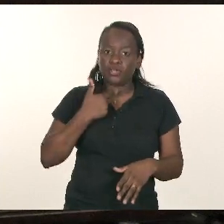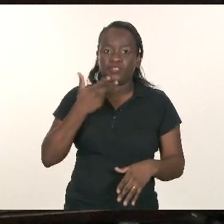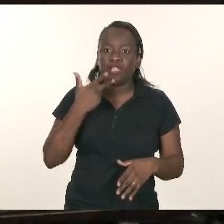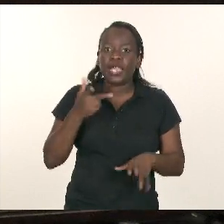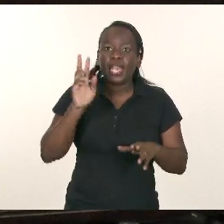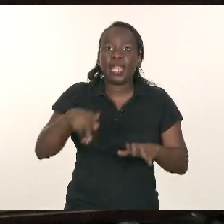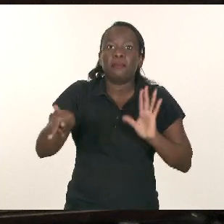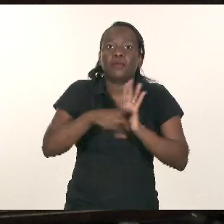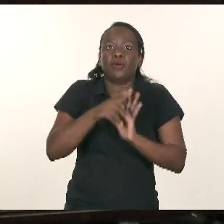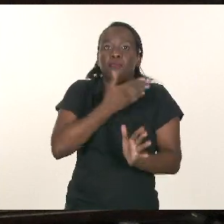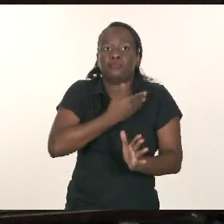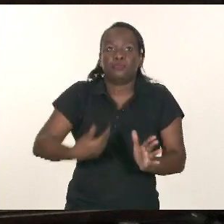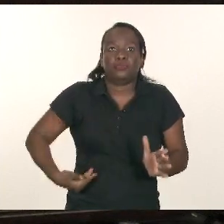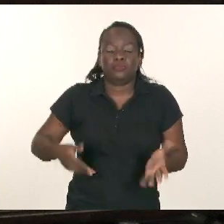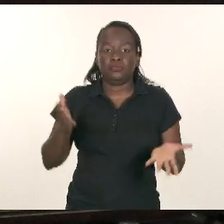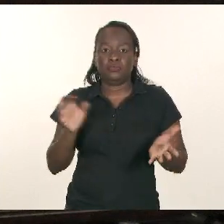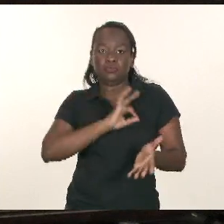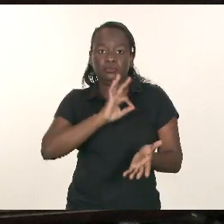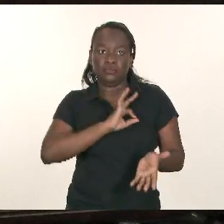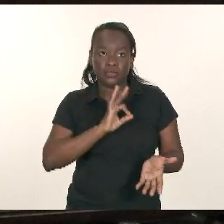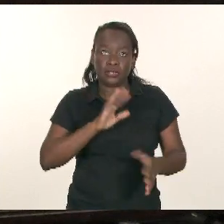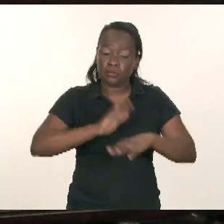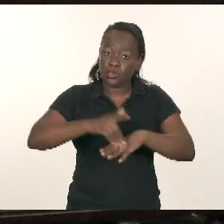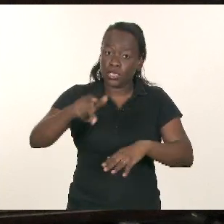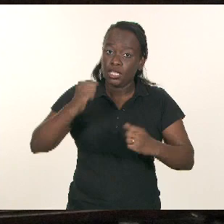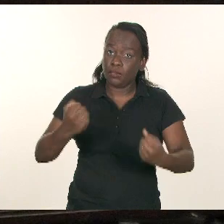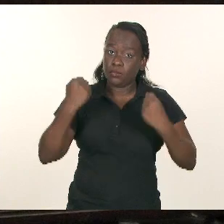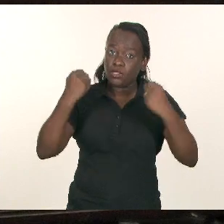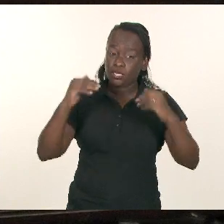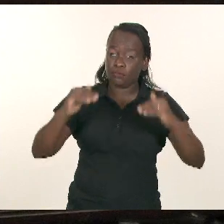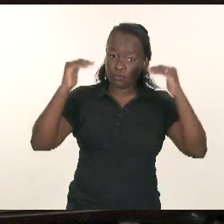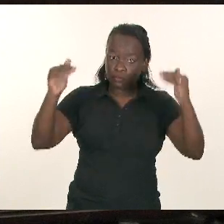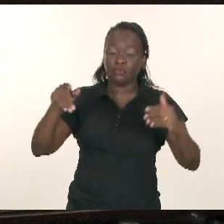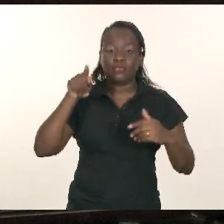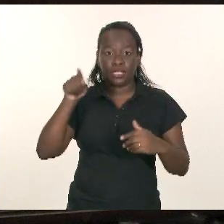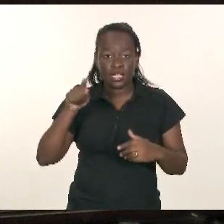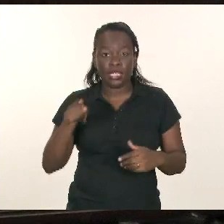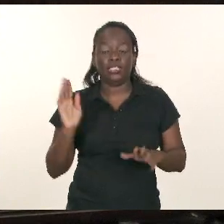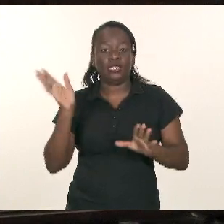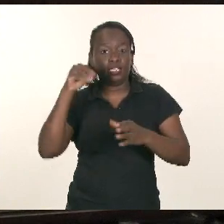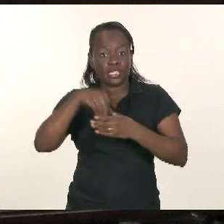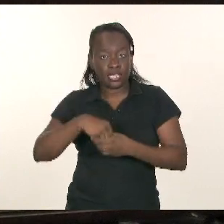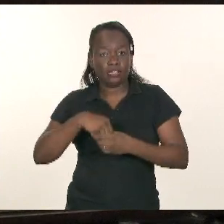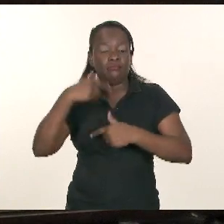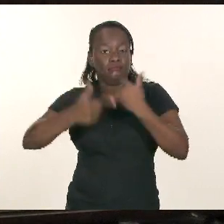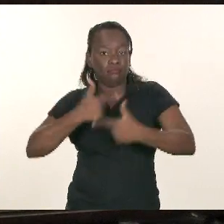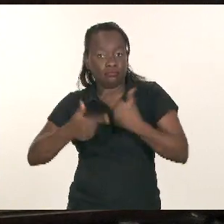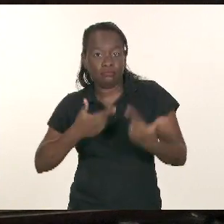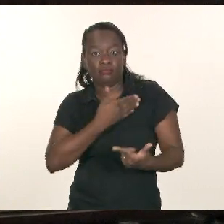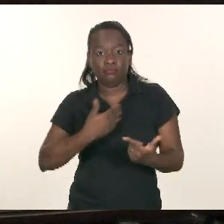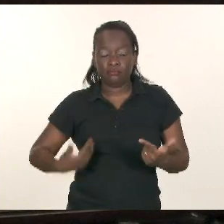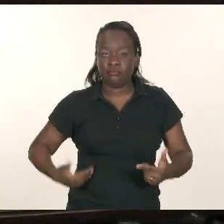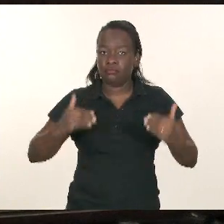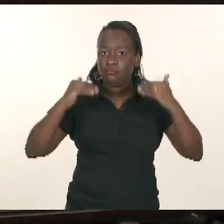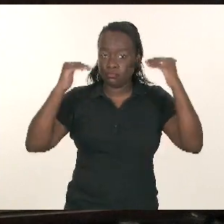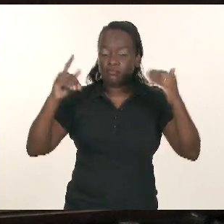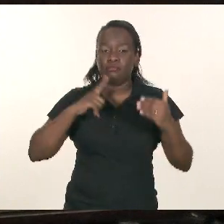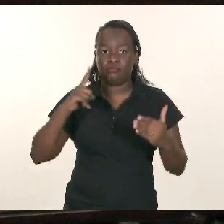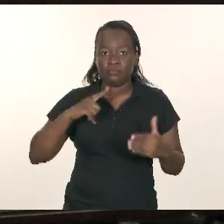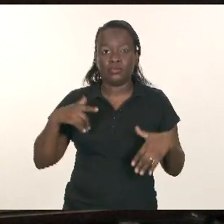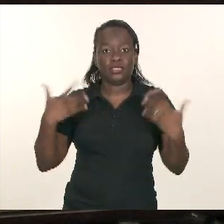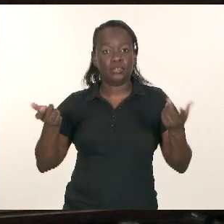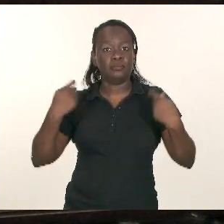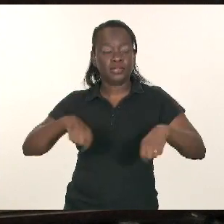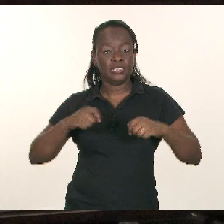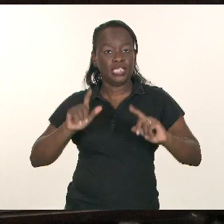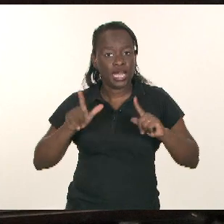algo é caso de polícia. Ele está imbuído do poder público, ele está emanado das funções públicas, da autoridade que tem e